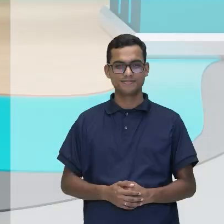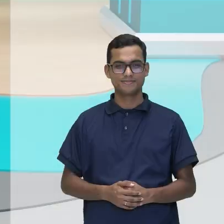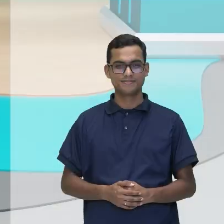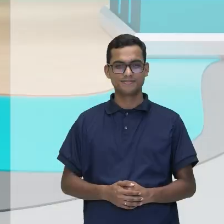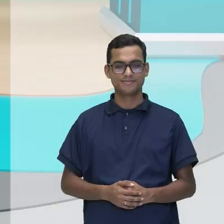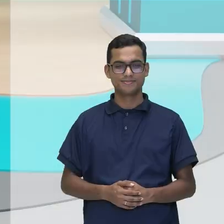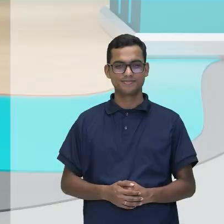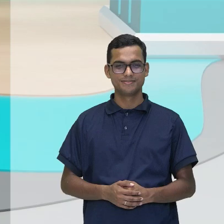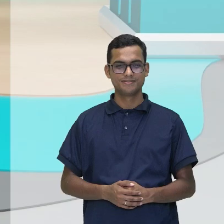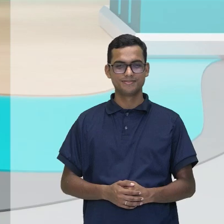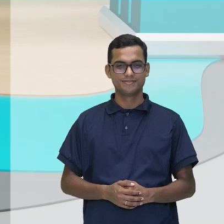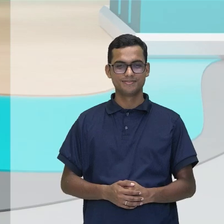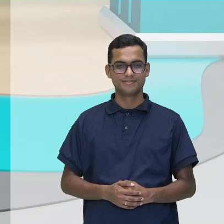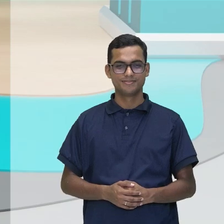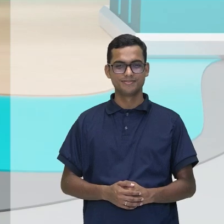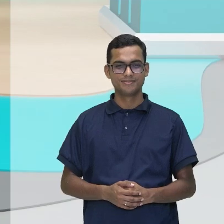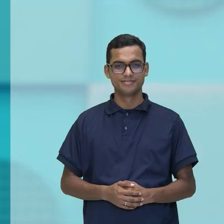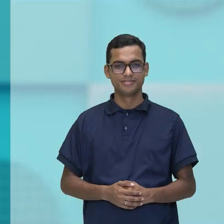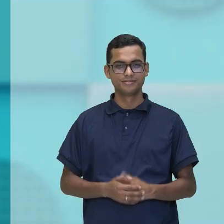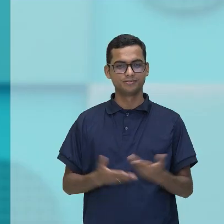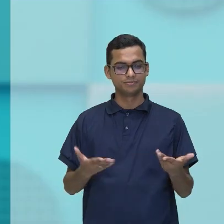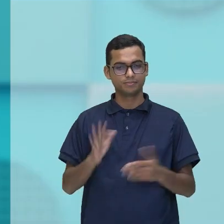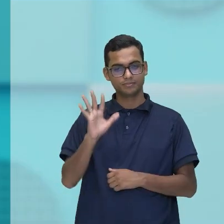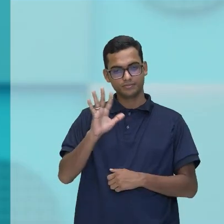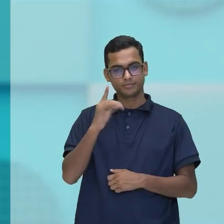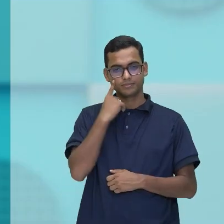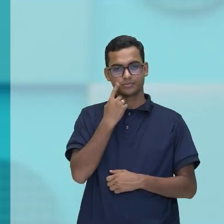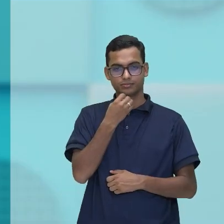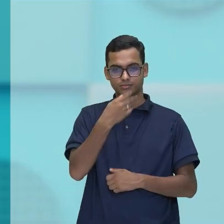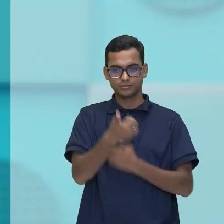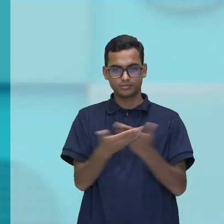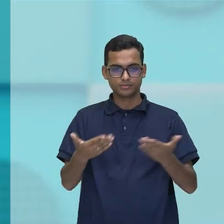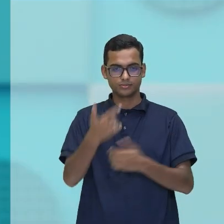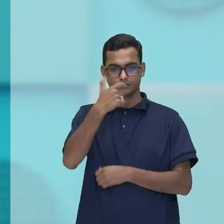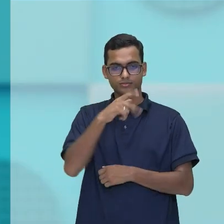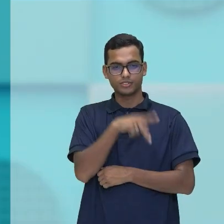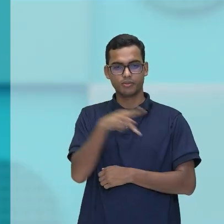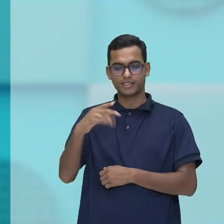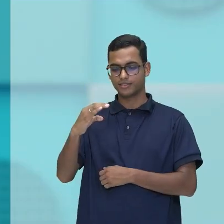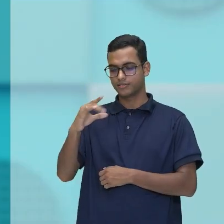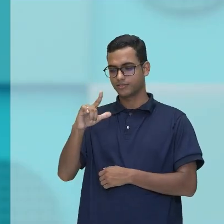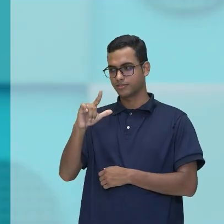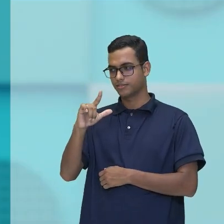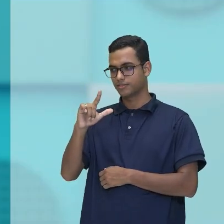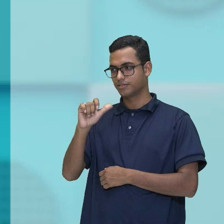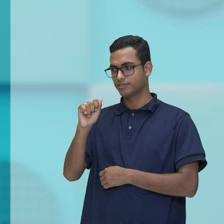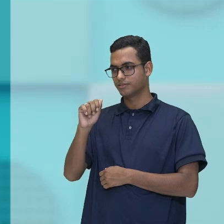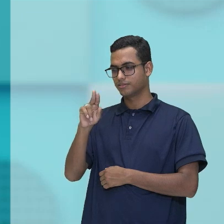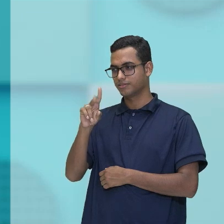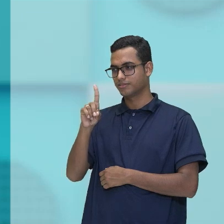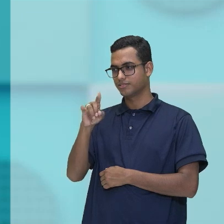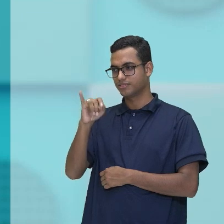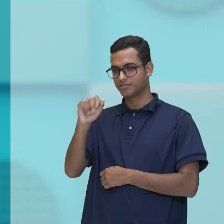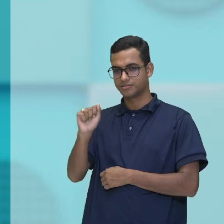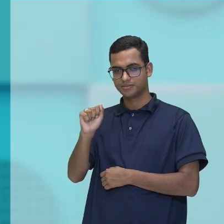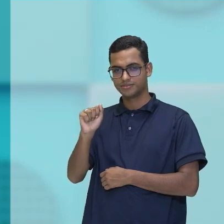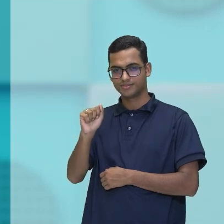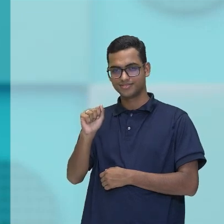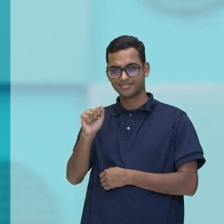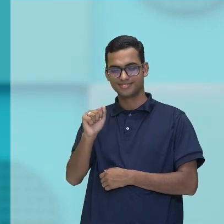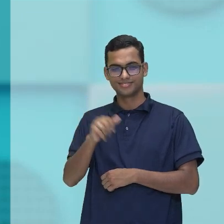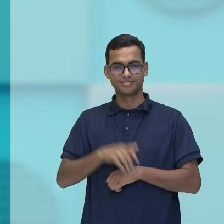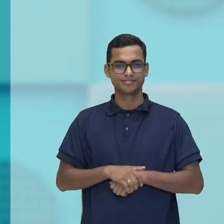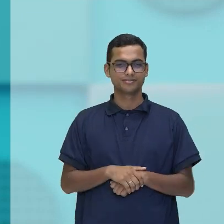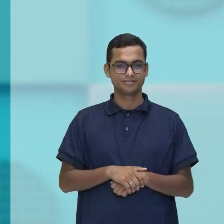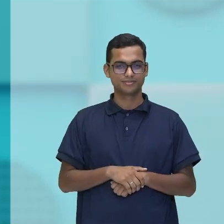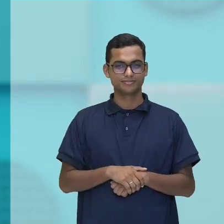up? Como estão todos hoje? Here's Teacher Cláudia Borges, aqui é a professora Cláudia Borges, e vamos